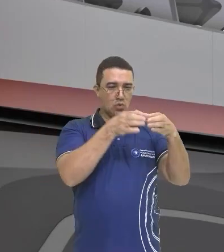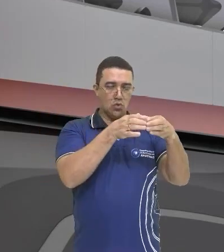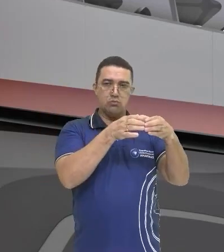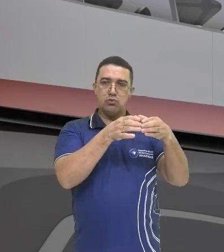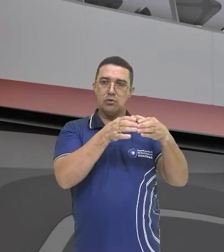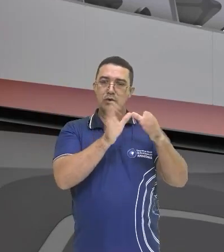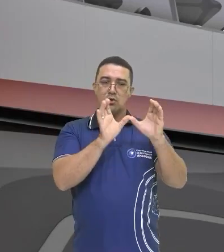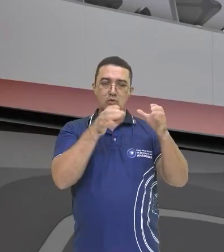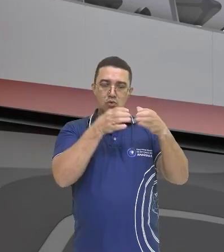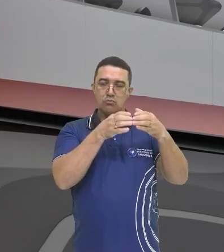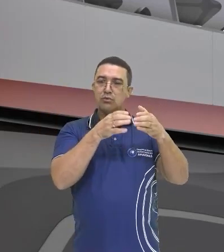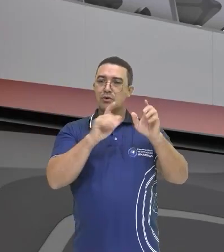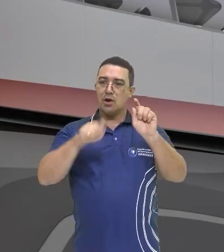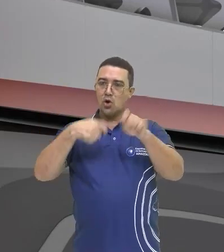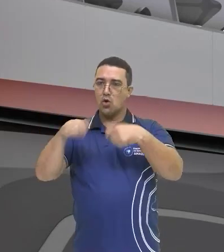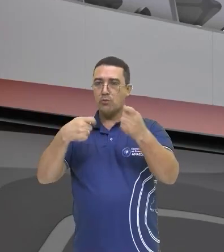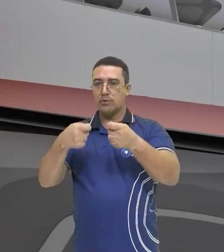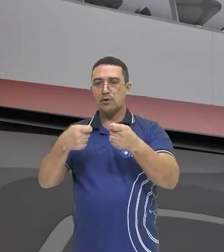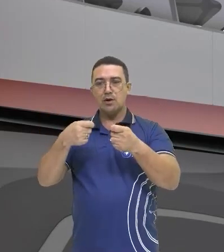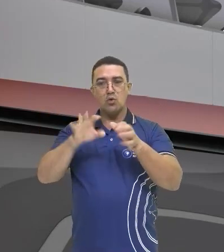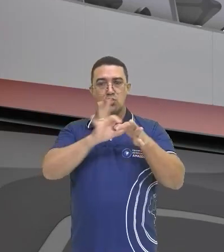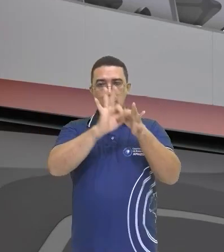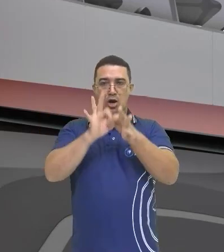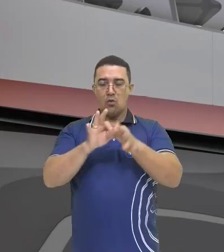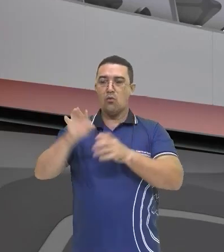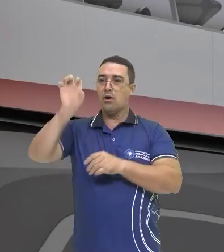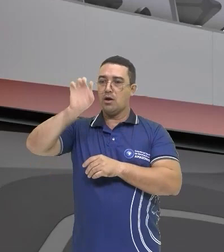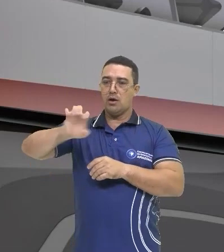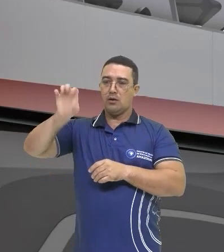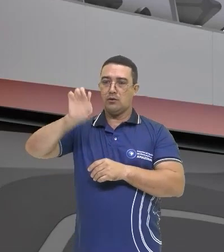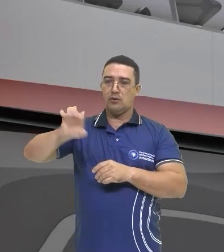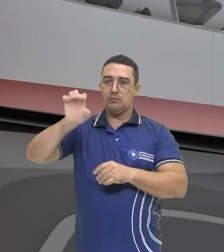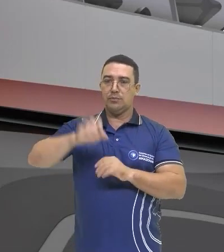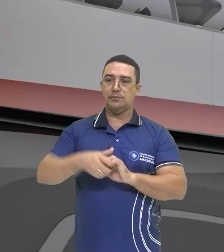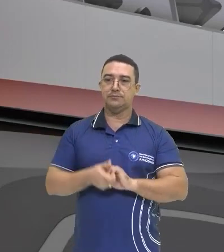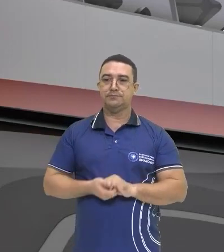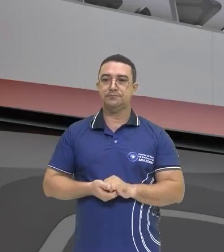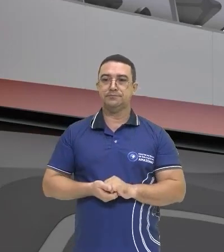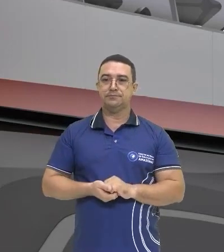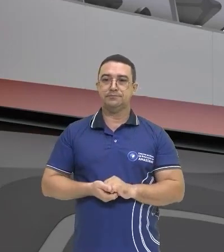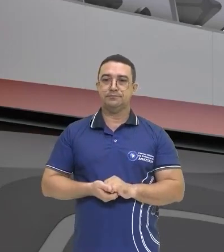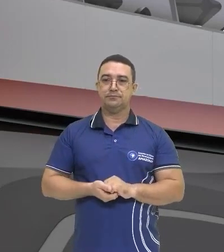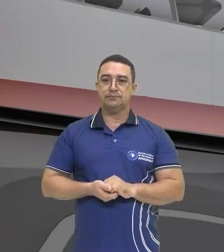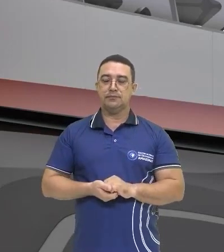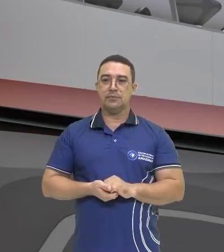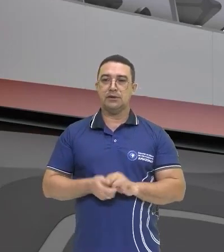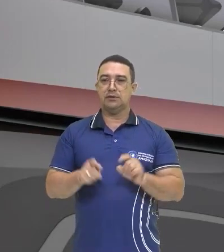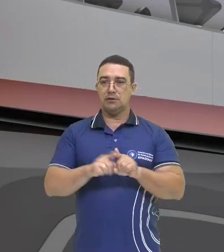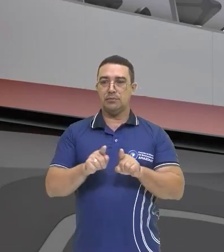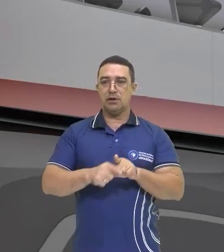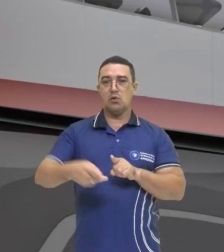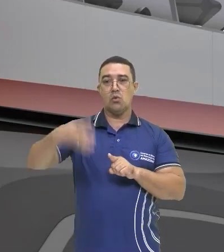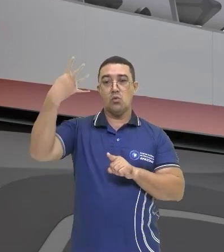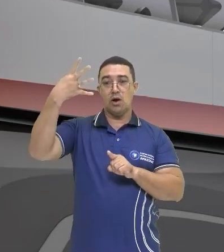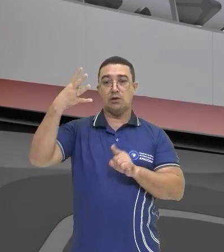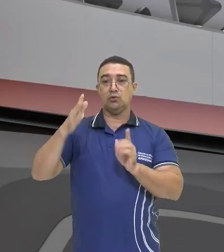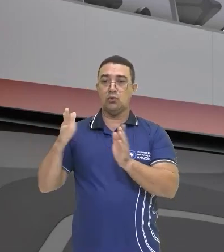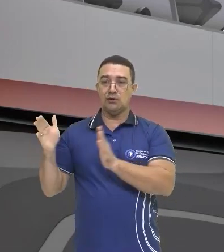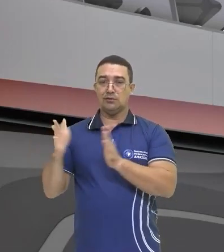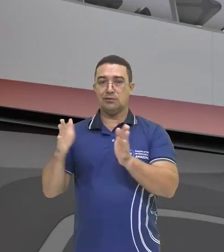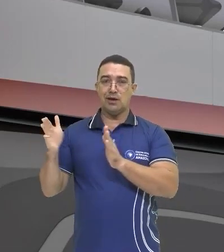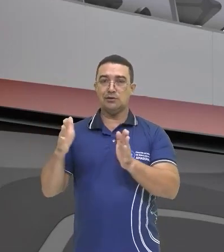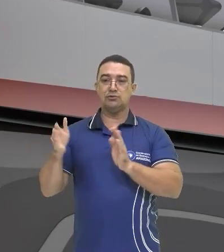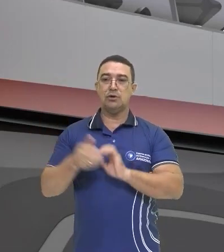para o bloco econômico União Europeia. E também é no quarto estágio que esse bloco se torna, de